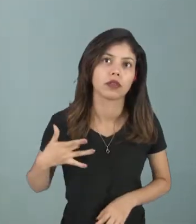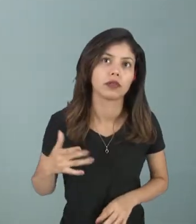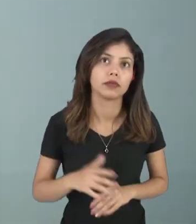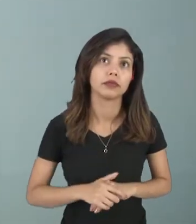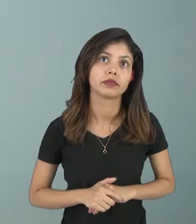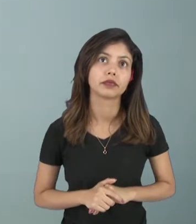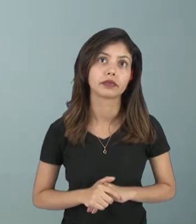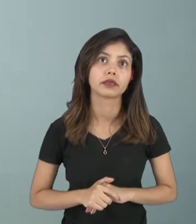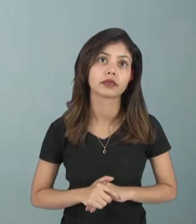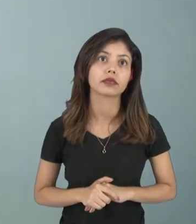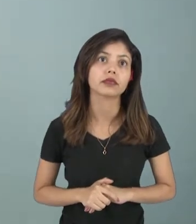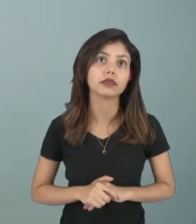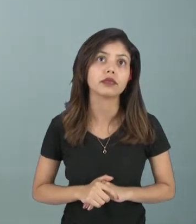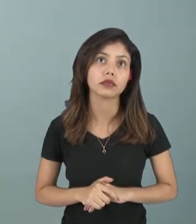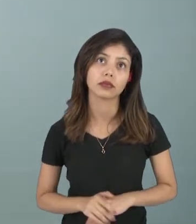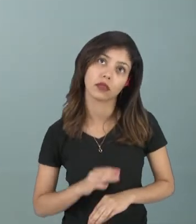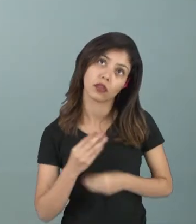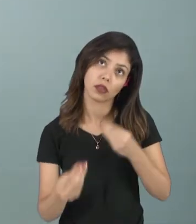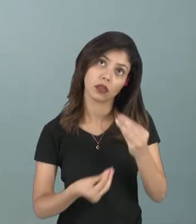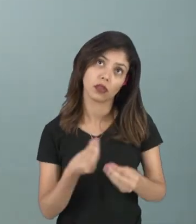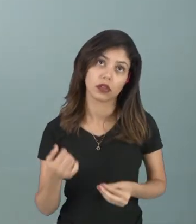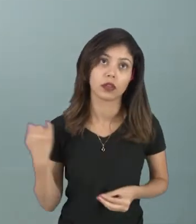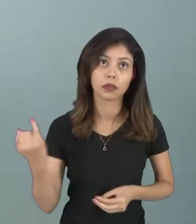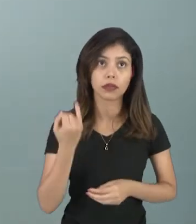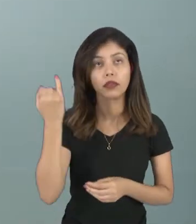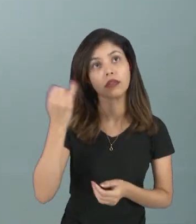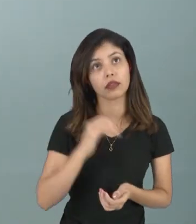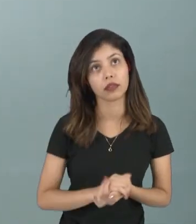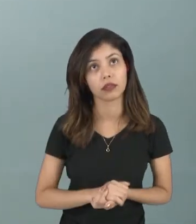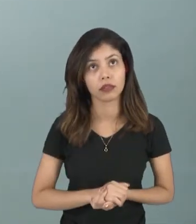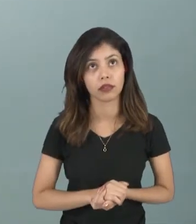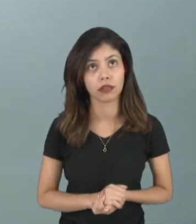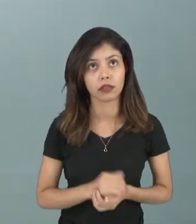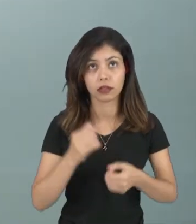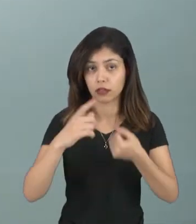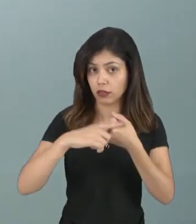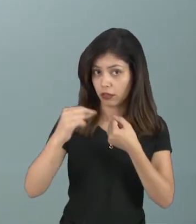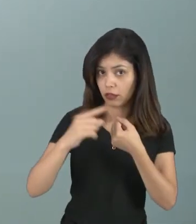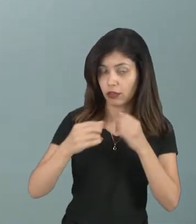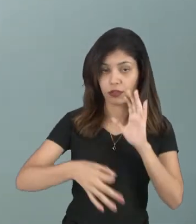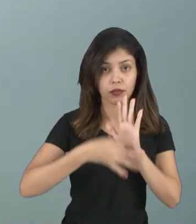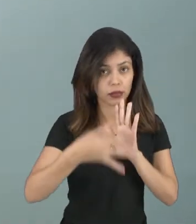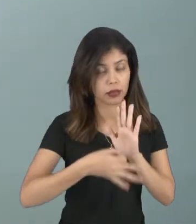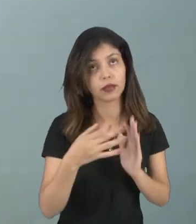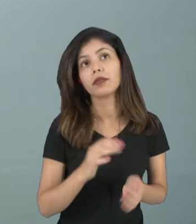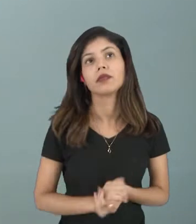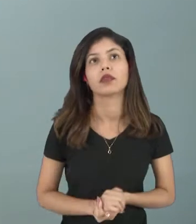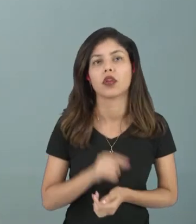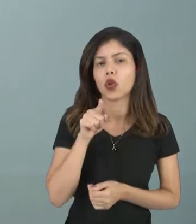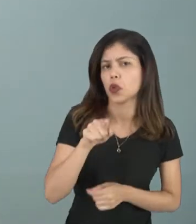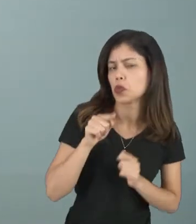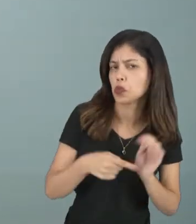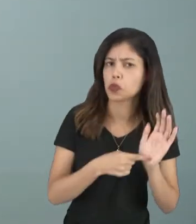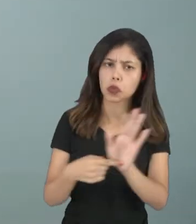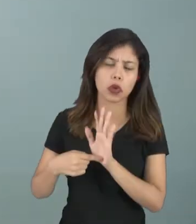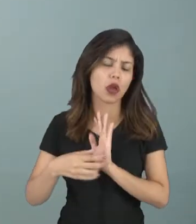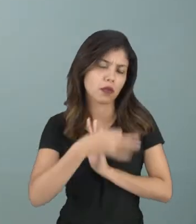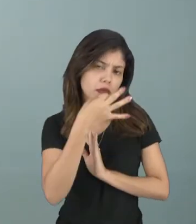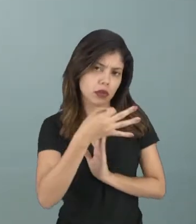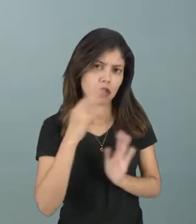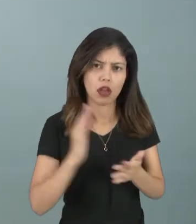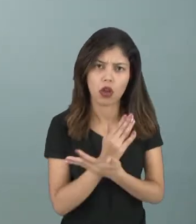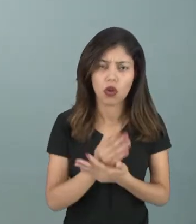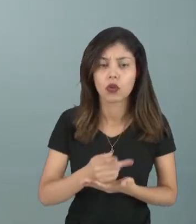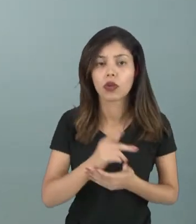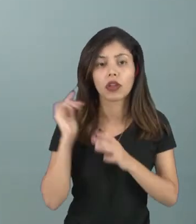gente vê a importância de um artigo de opinião, tá? Onde ele expõe algumas opiniões, algumas coisas para a